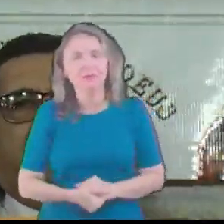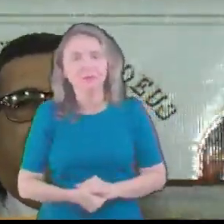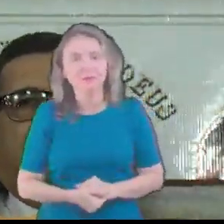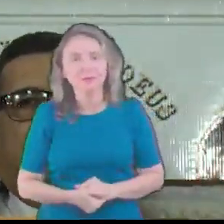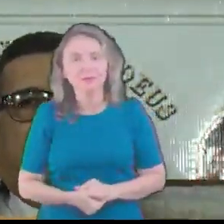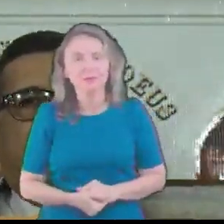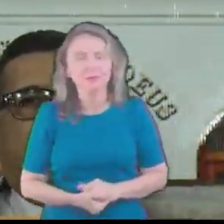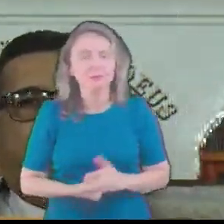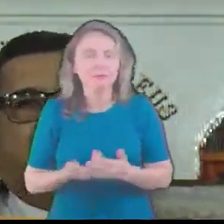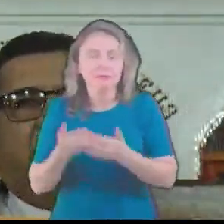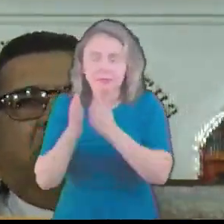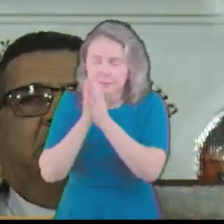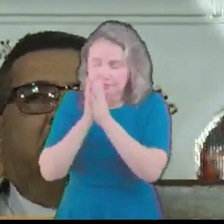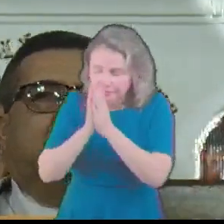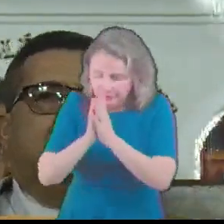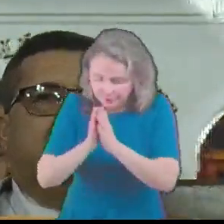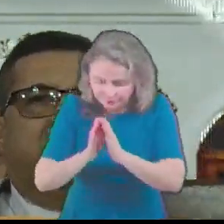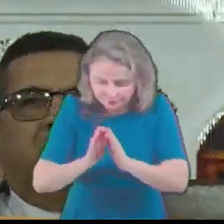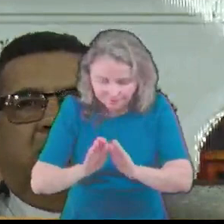Adoração.